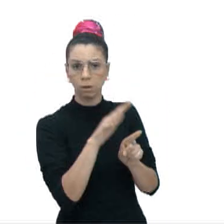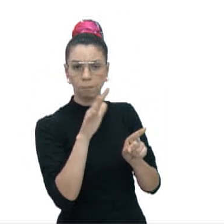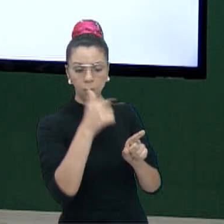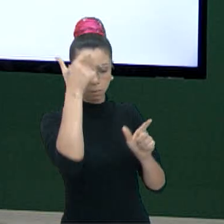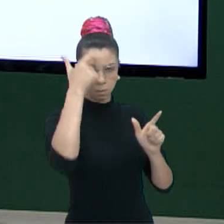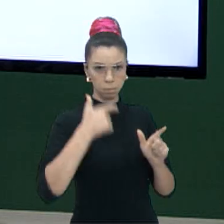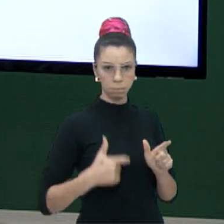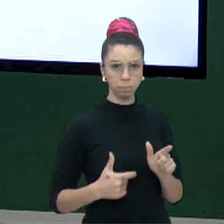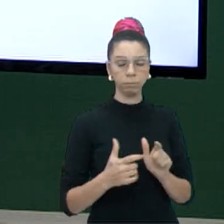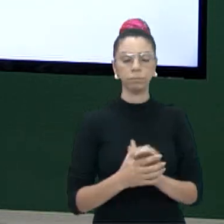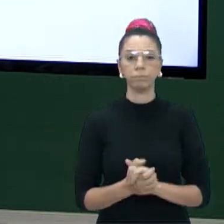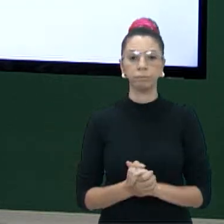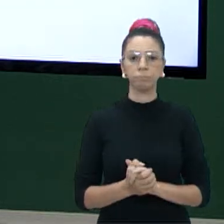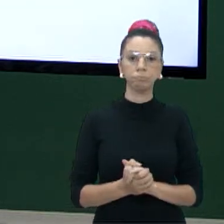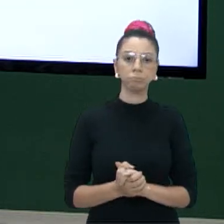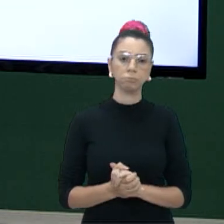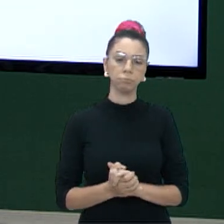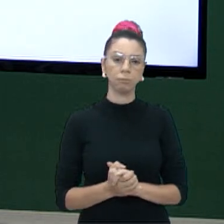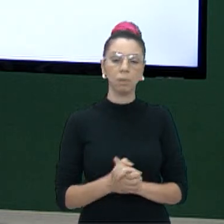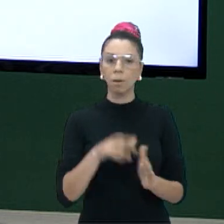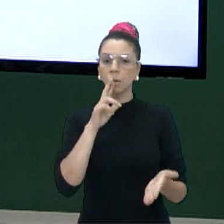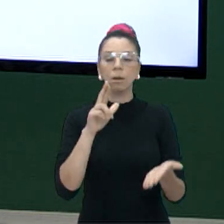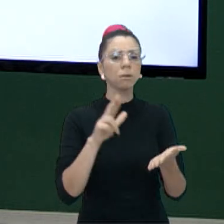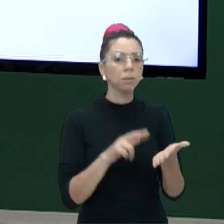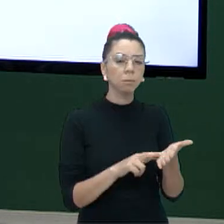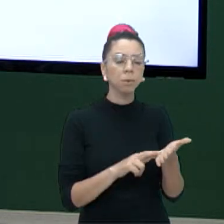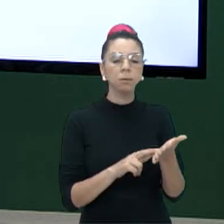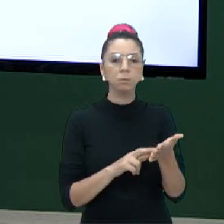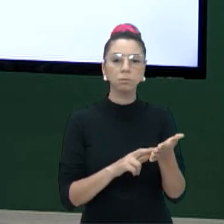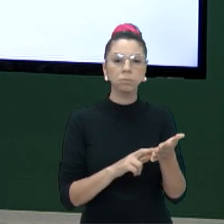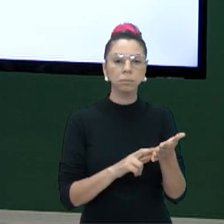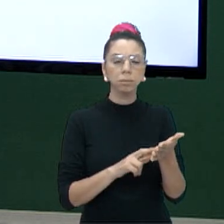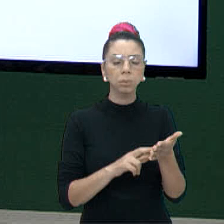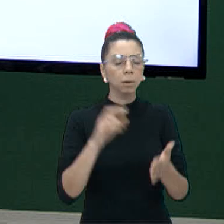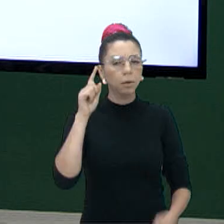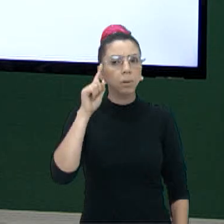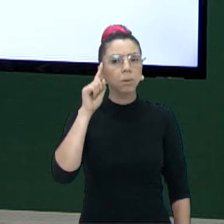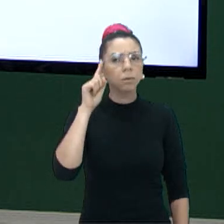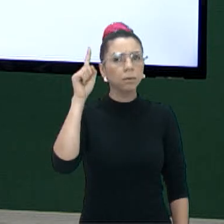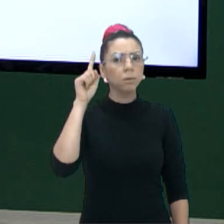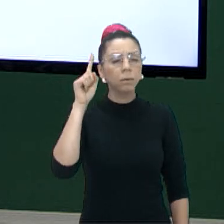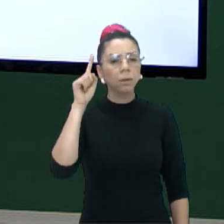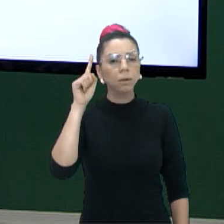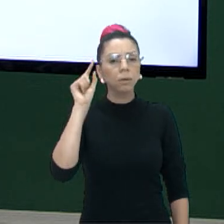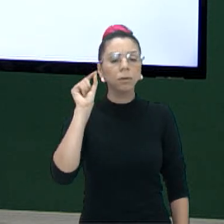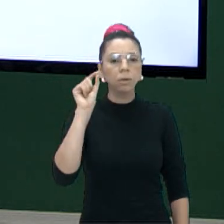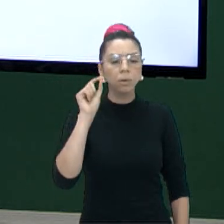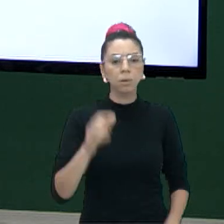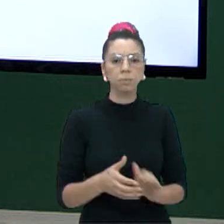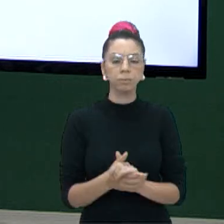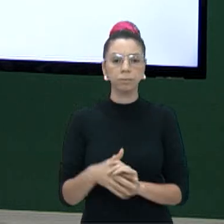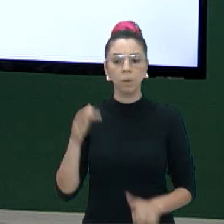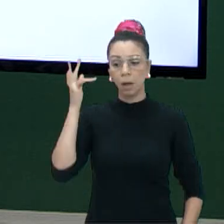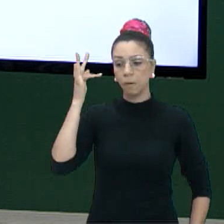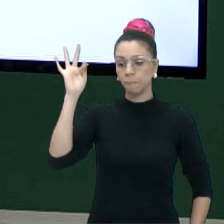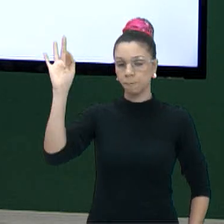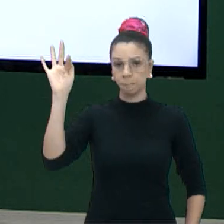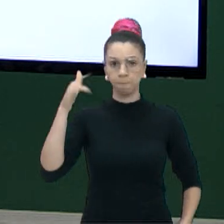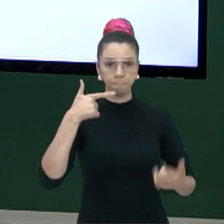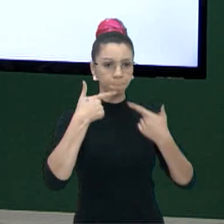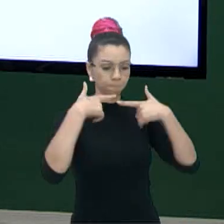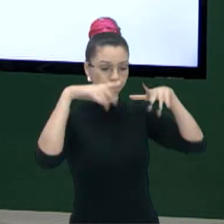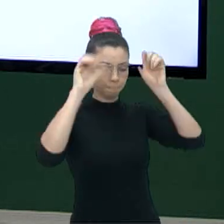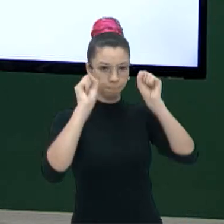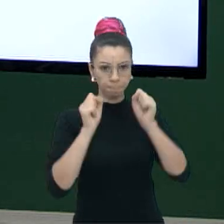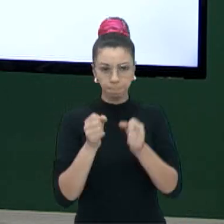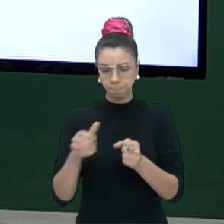quando falamos da resposta, qual que é a ideia central? É vocês associarem que a filosofia da linguagem é um campo da filosofia